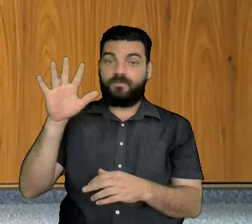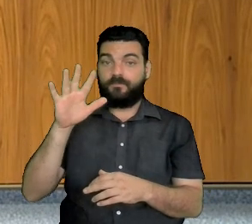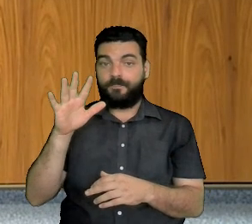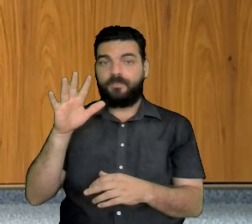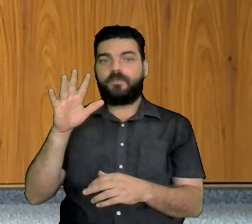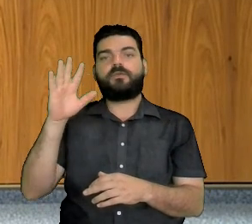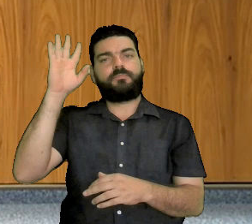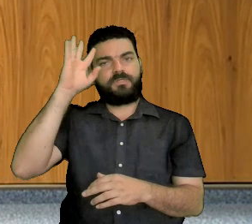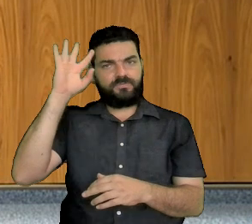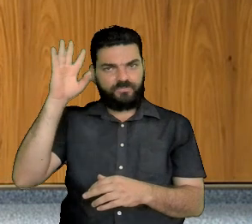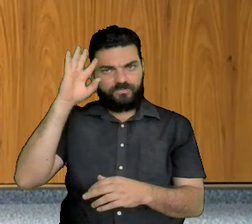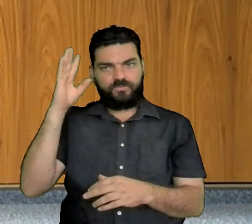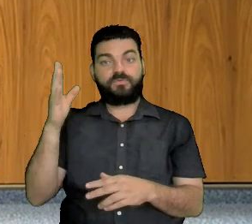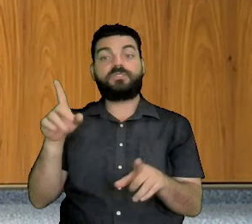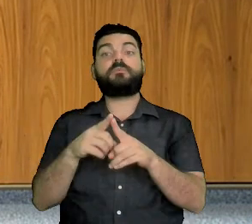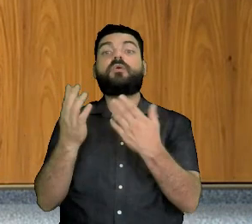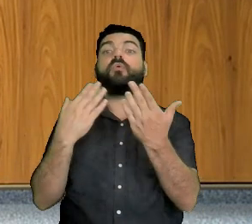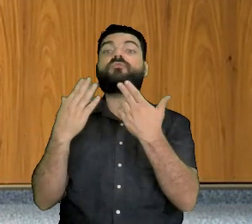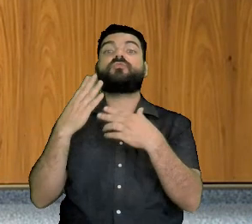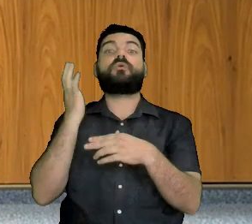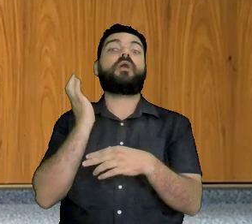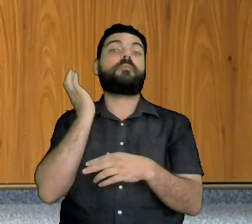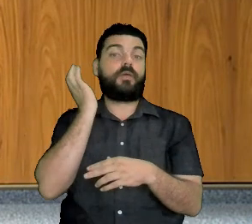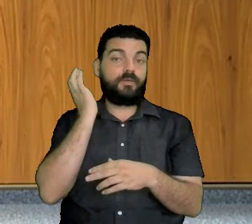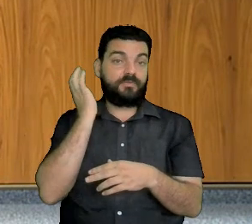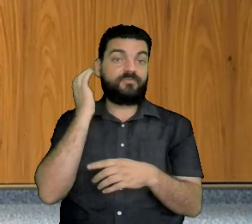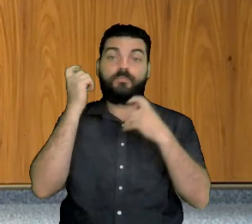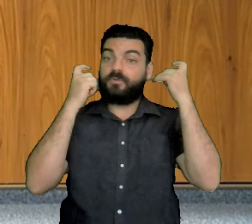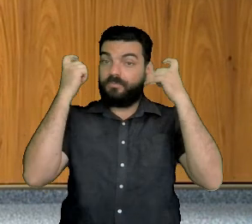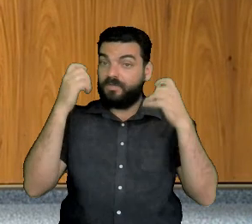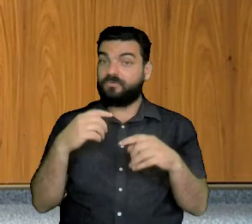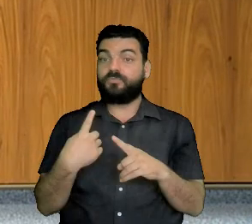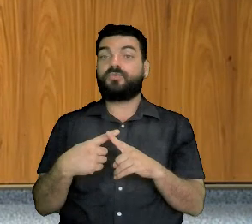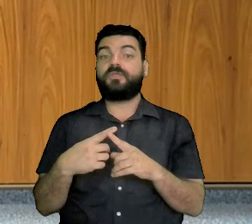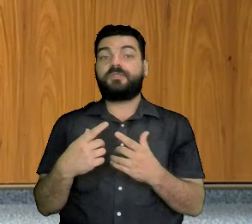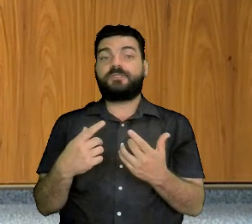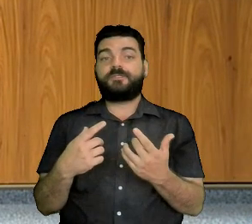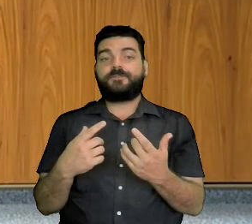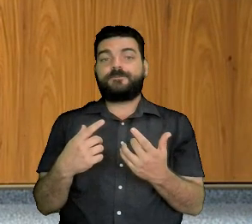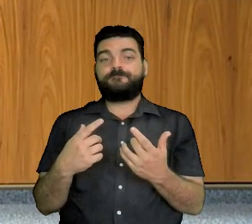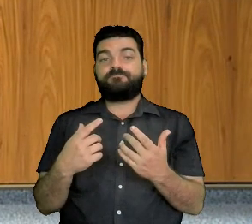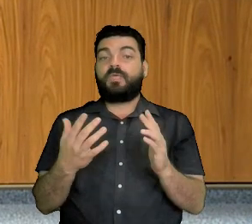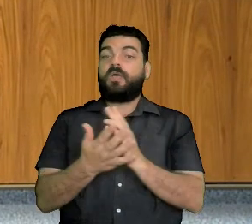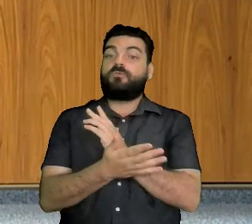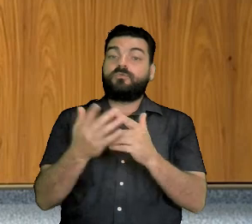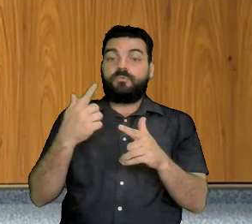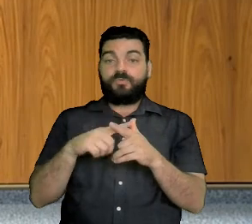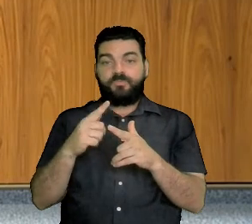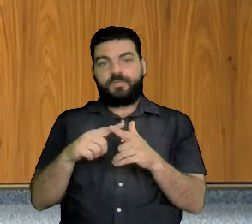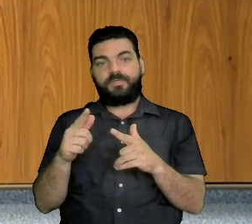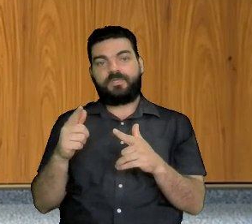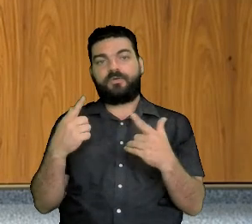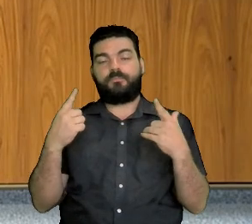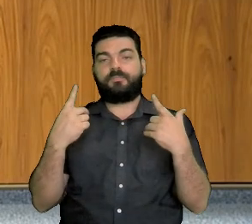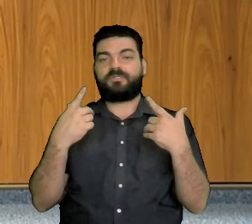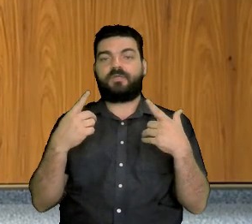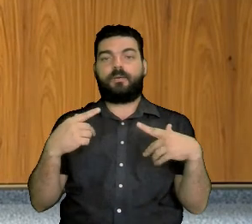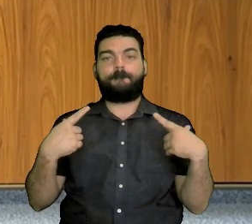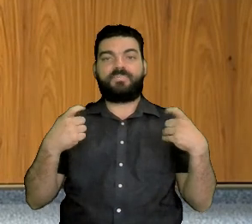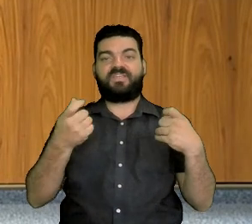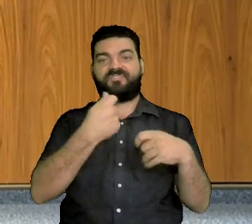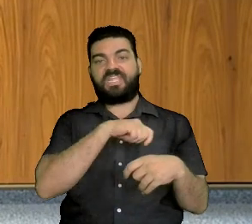colocaram para a ministra uma preocupação, porque muitos dos problemas relacionados à guerra fiscal